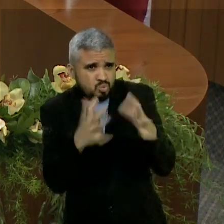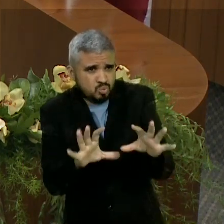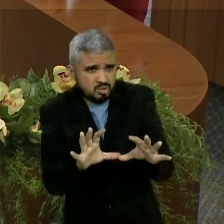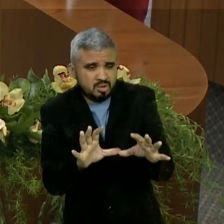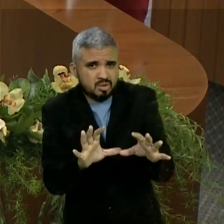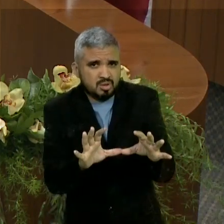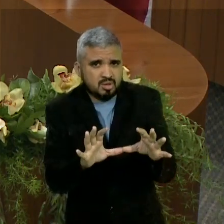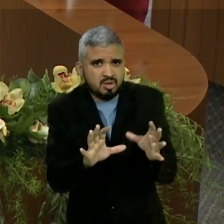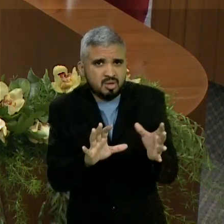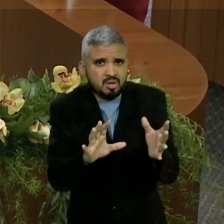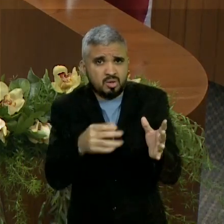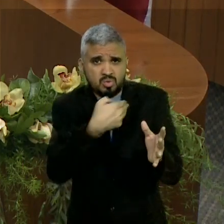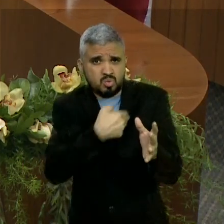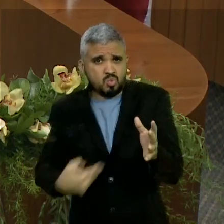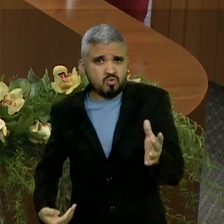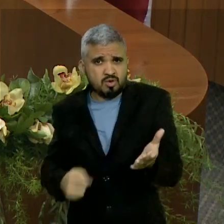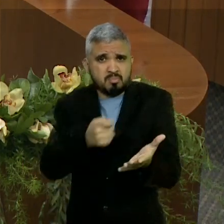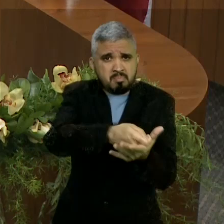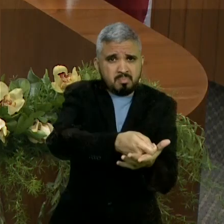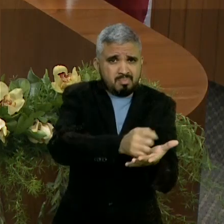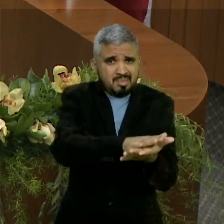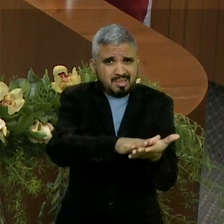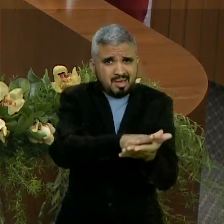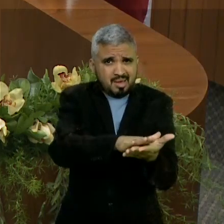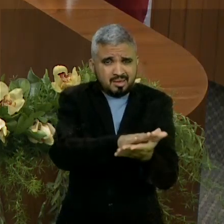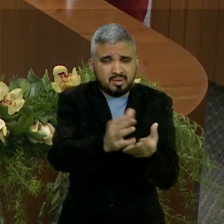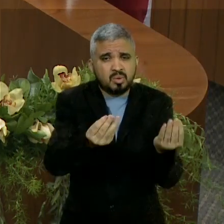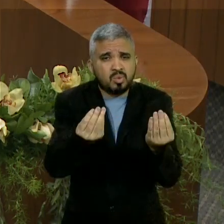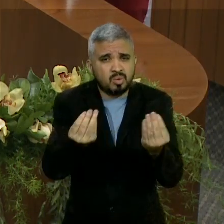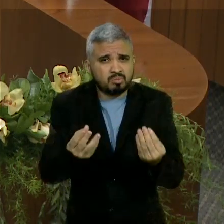continuar dando calote nos